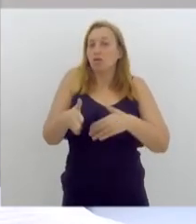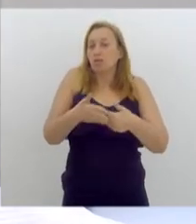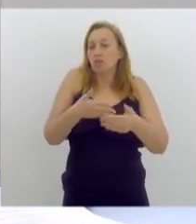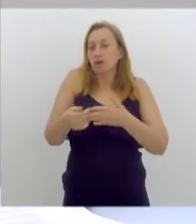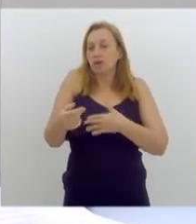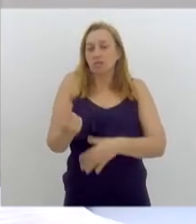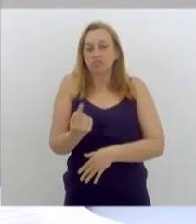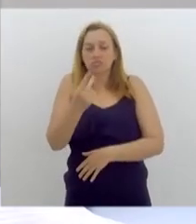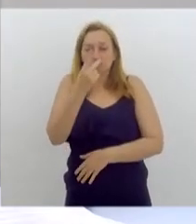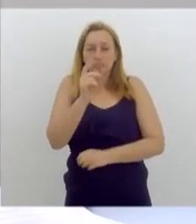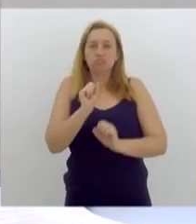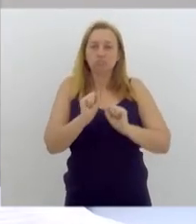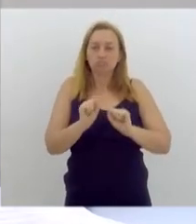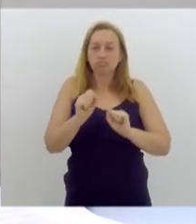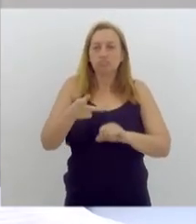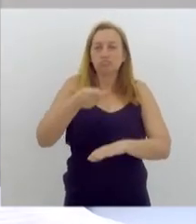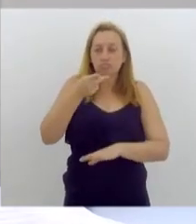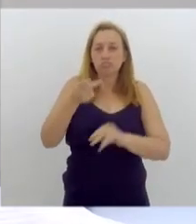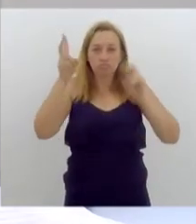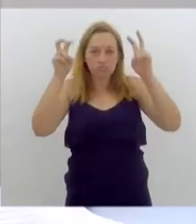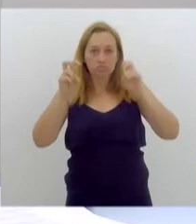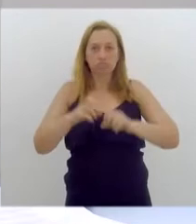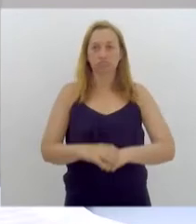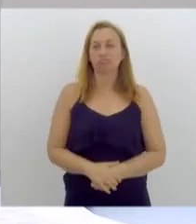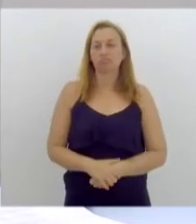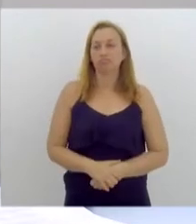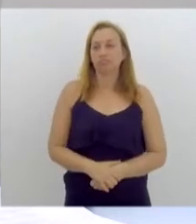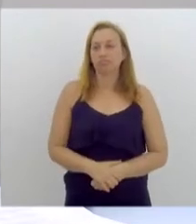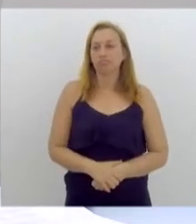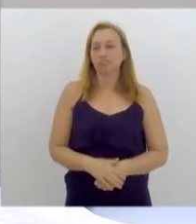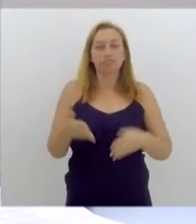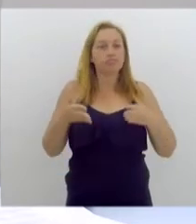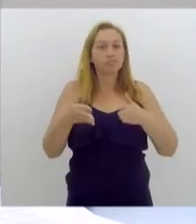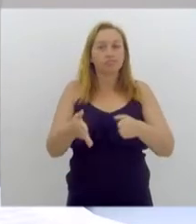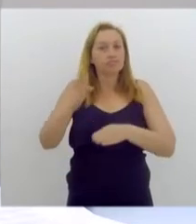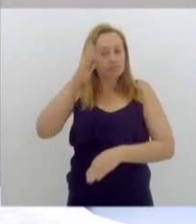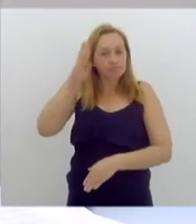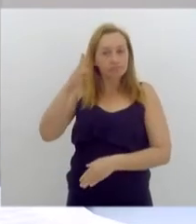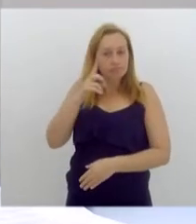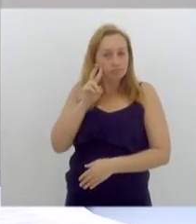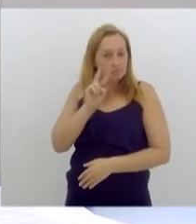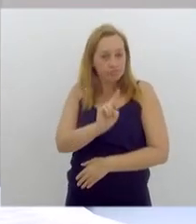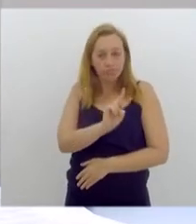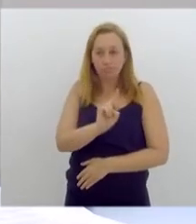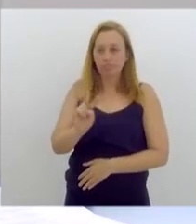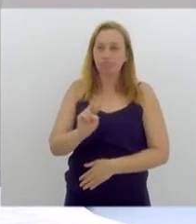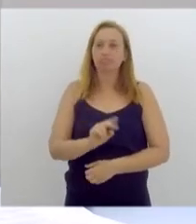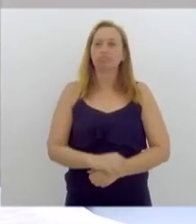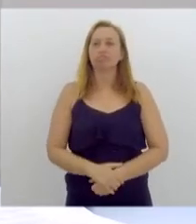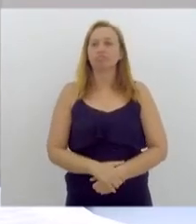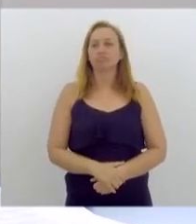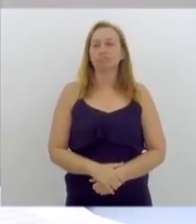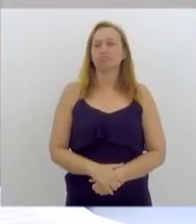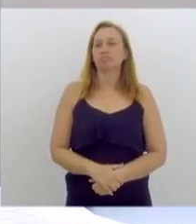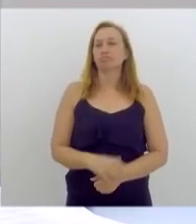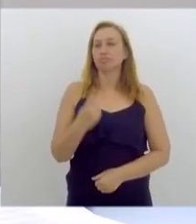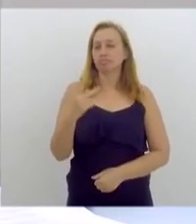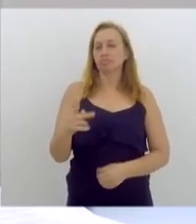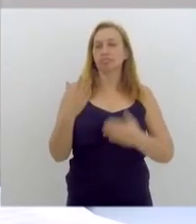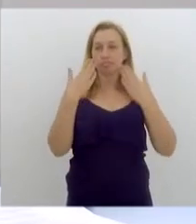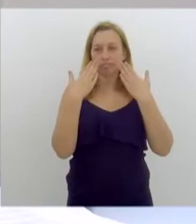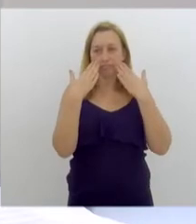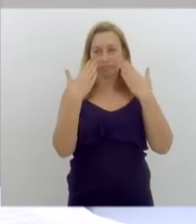depois deles que não se manifesta lá sobre esse tema porque a questão central que a gente tá olhando aí na sua apresentação